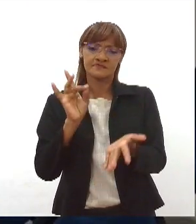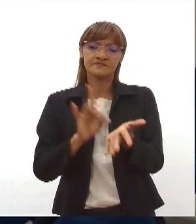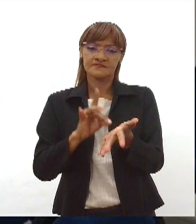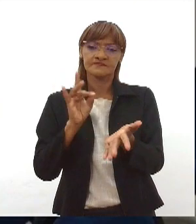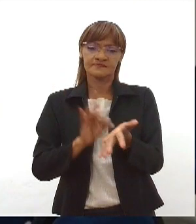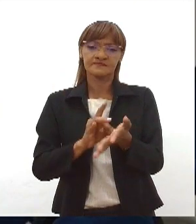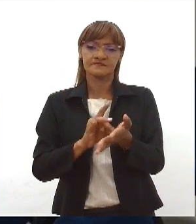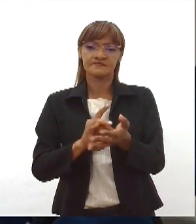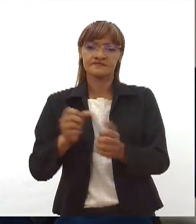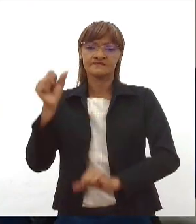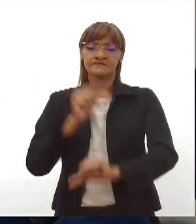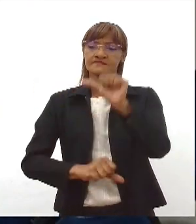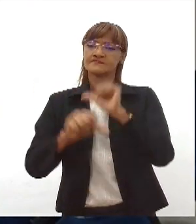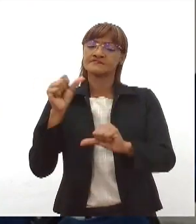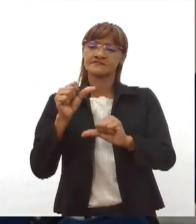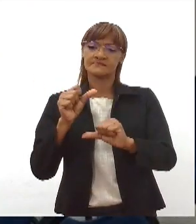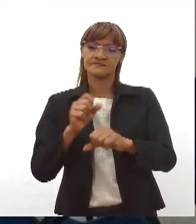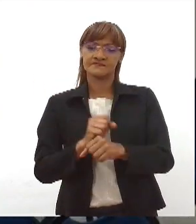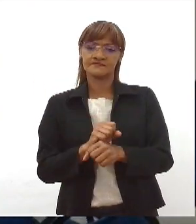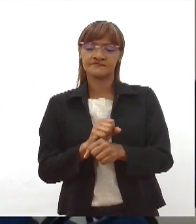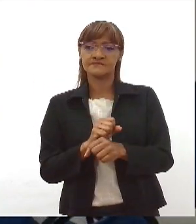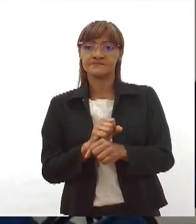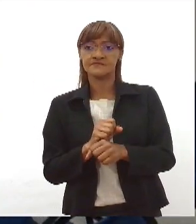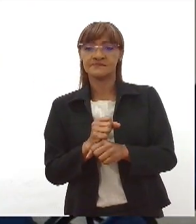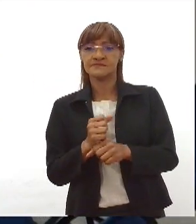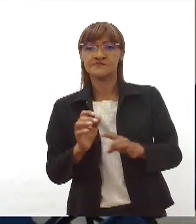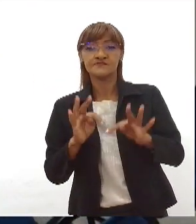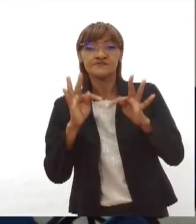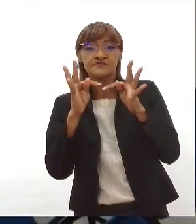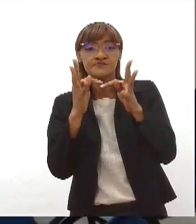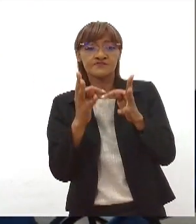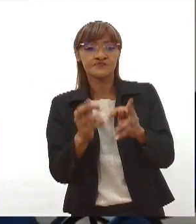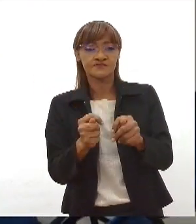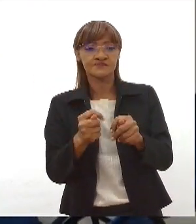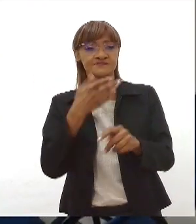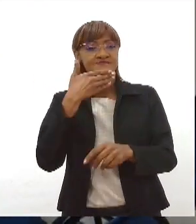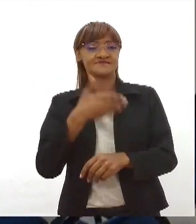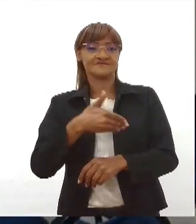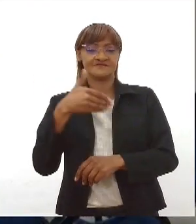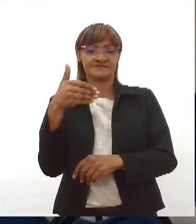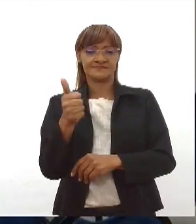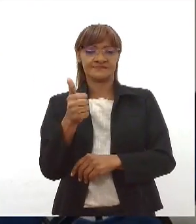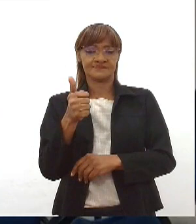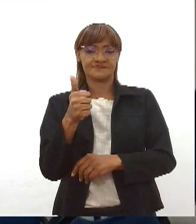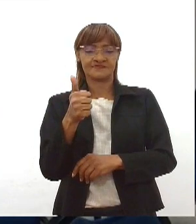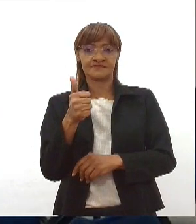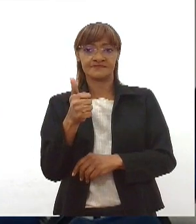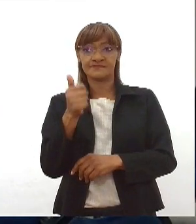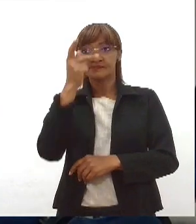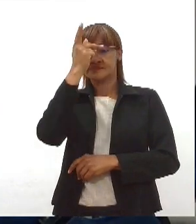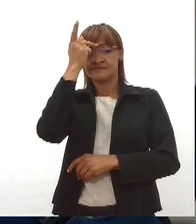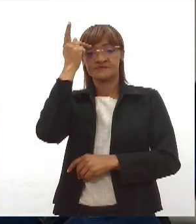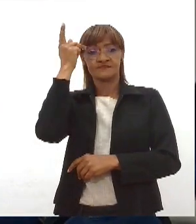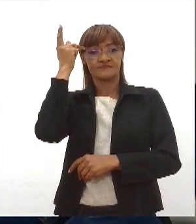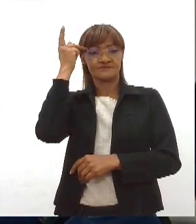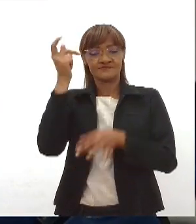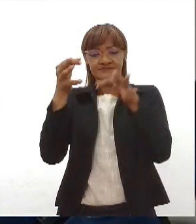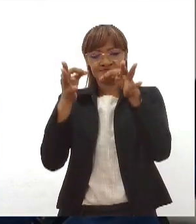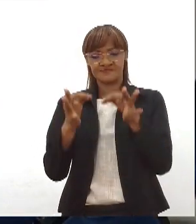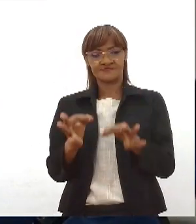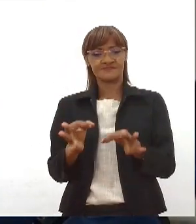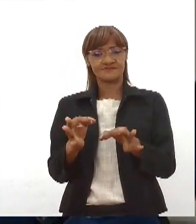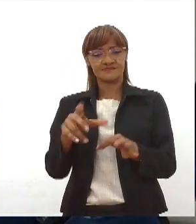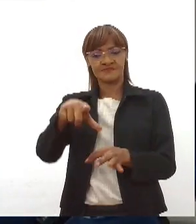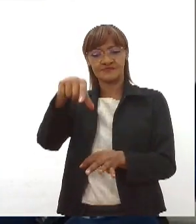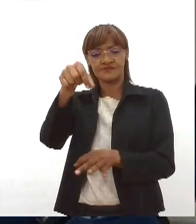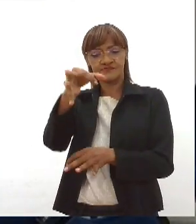administrativa os setores têm funcionado melhor pessoa certas colocadas nos lugares certos